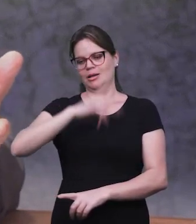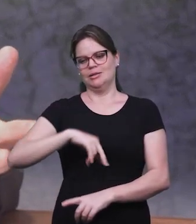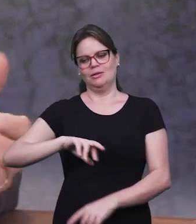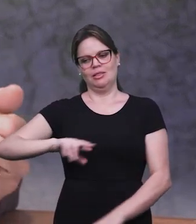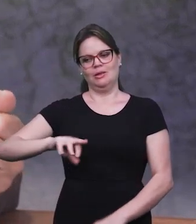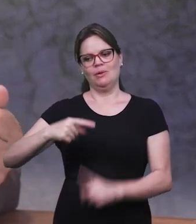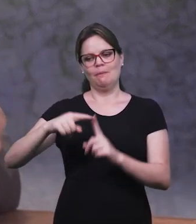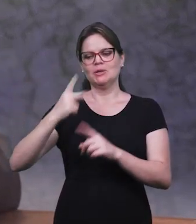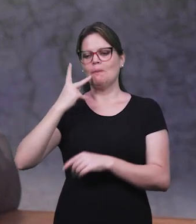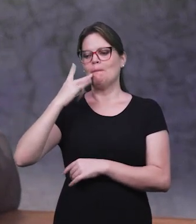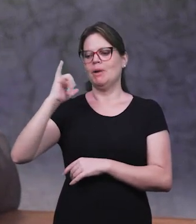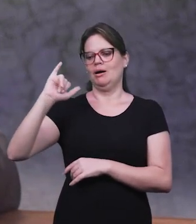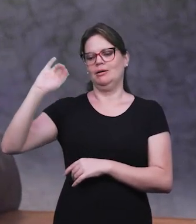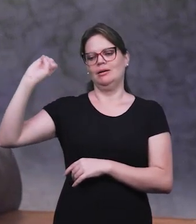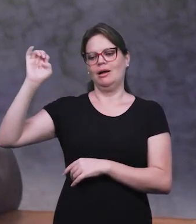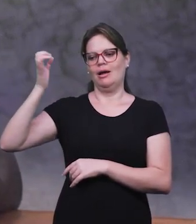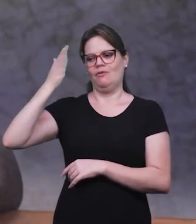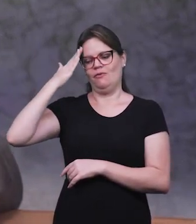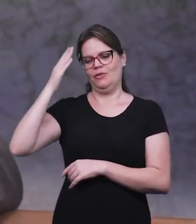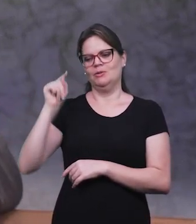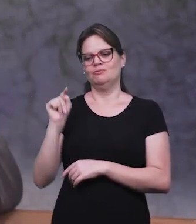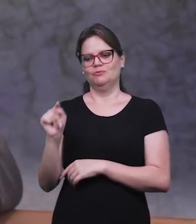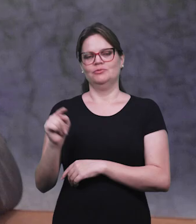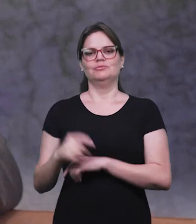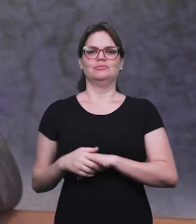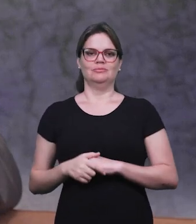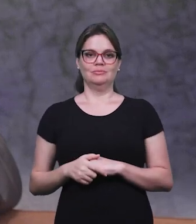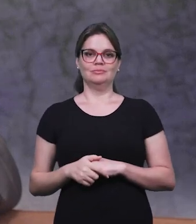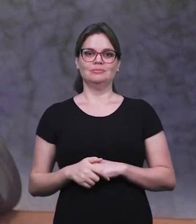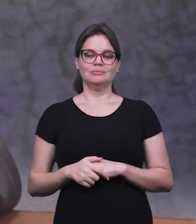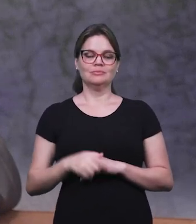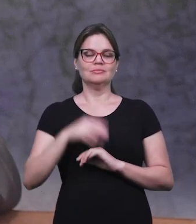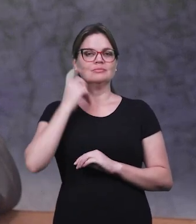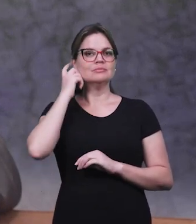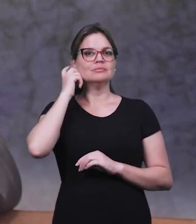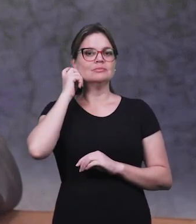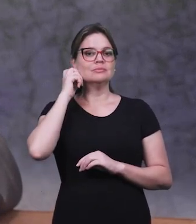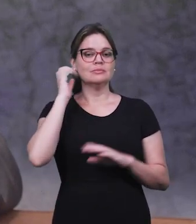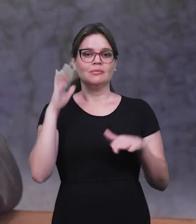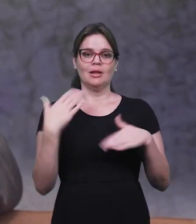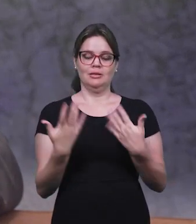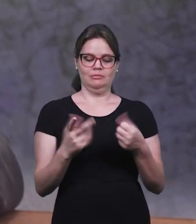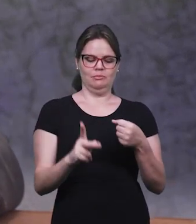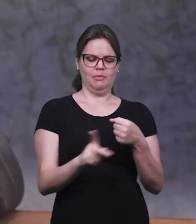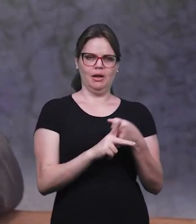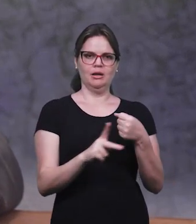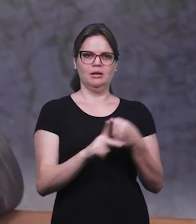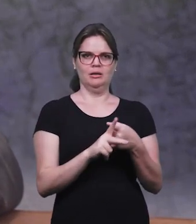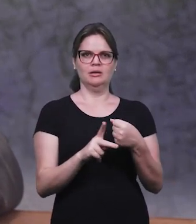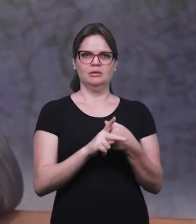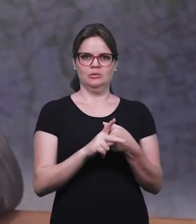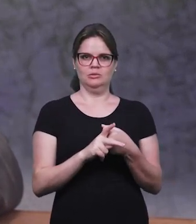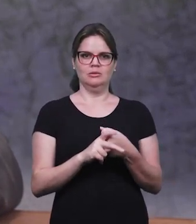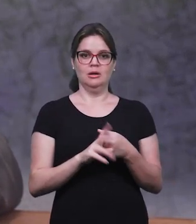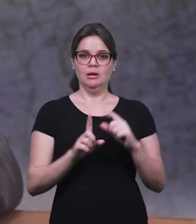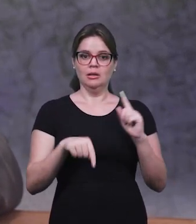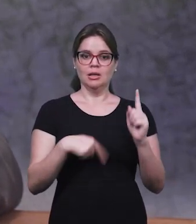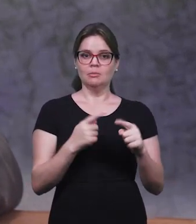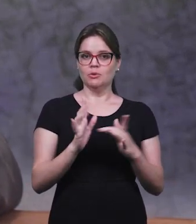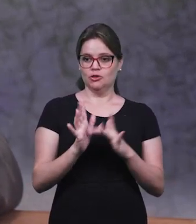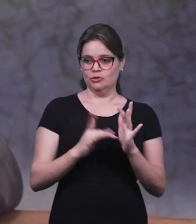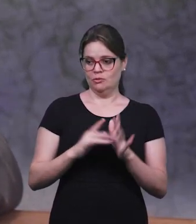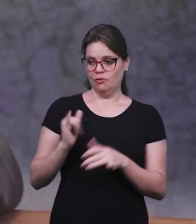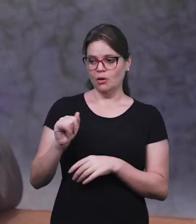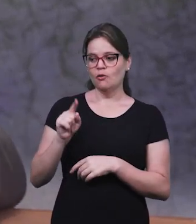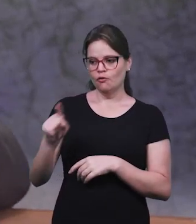daria a ele as chaves do reino dos céus. Pedro, sem dúvida nenhuma, foi constituído ali um apóstolo que levaria